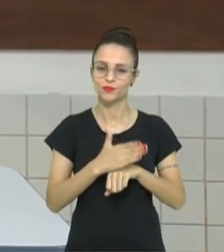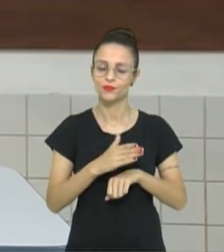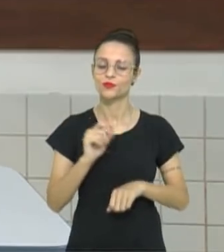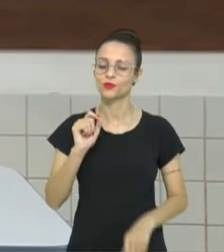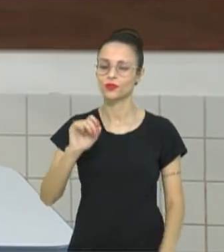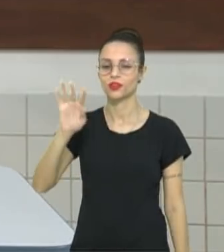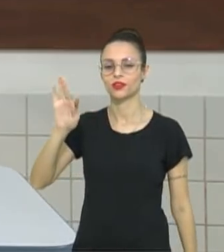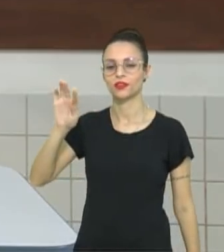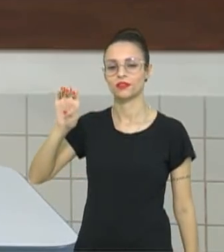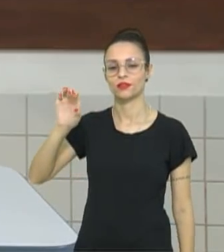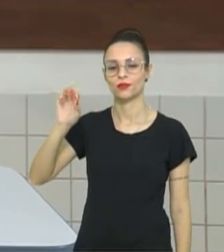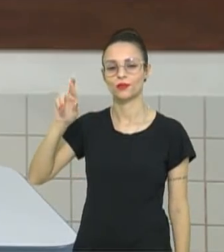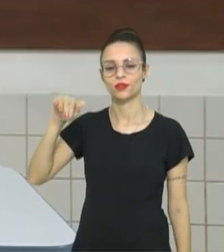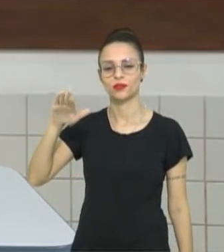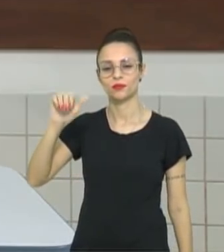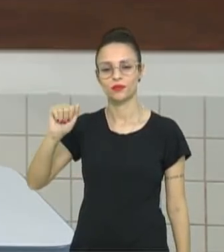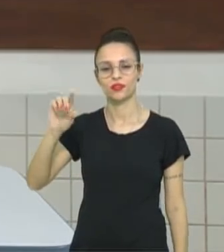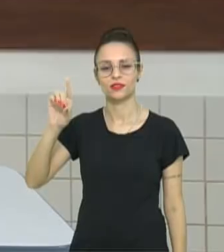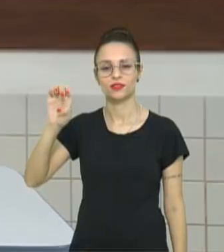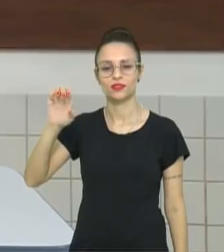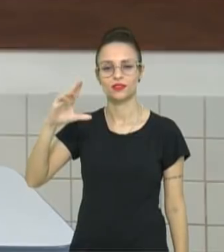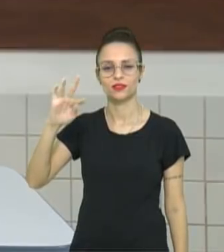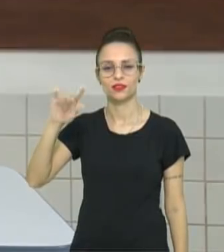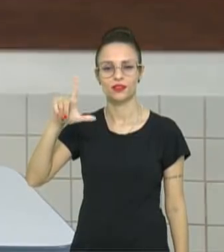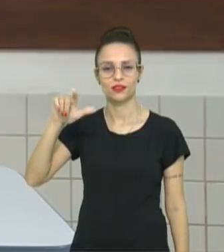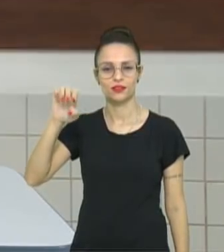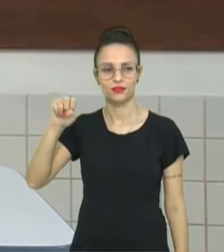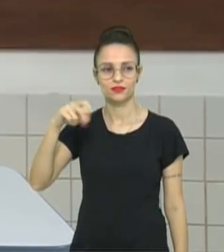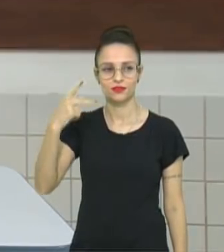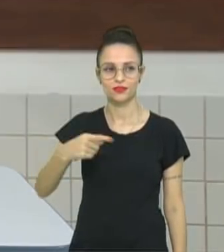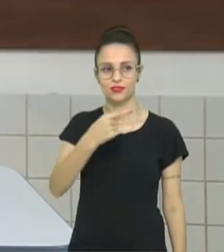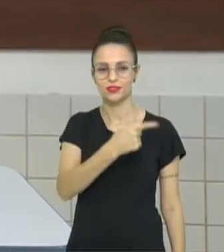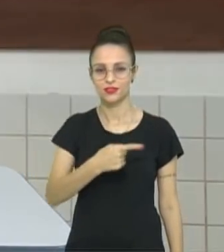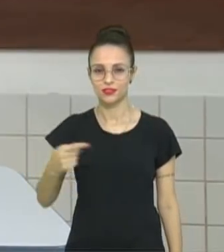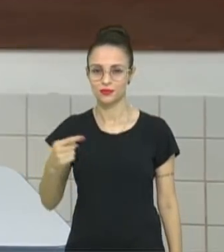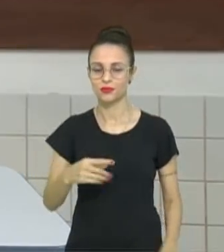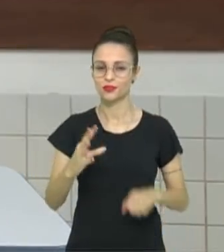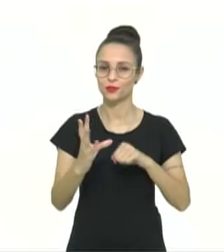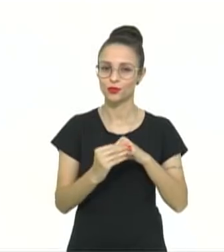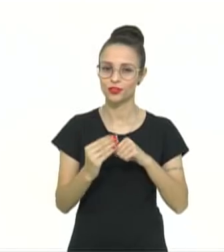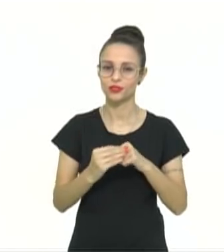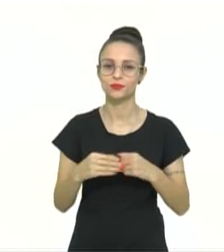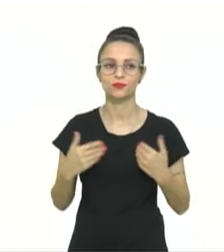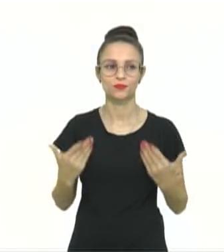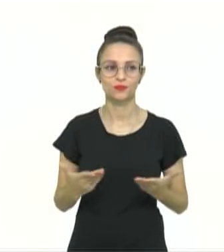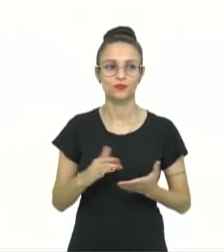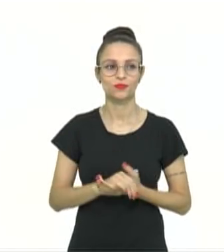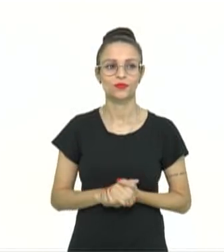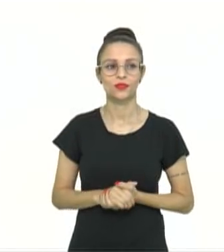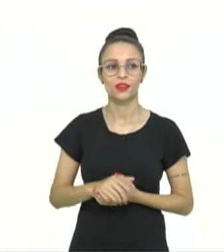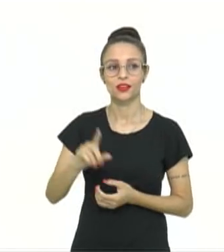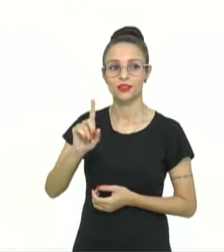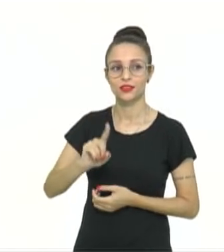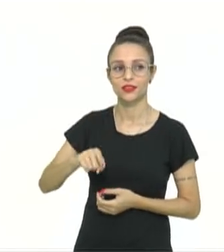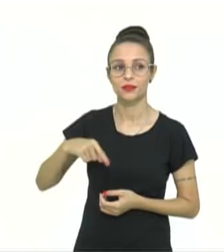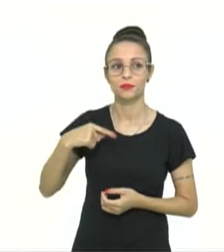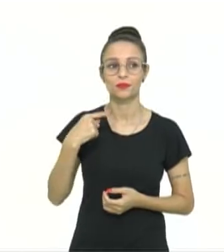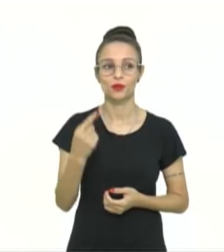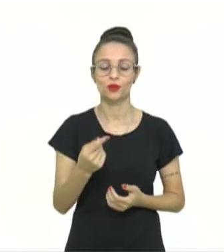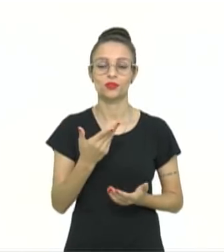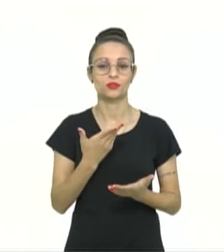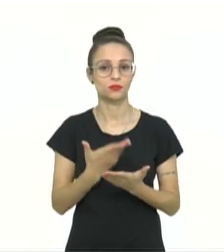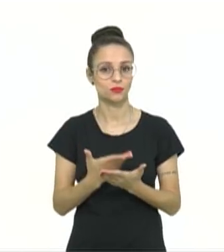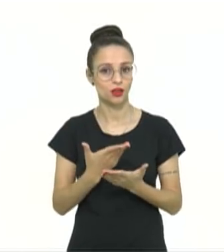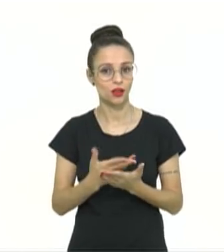teorema de Tales aqui nessa semana do conhecimento. Então, se veja lá, que na próxima aula